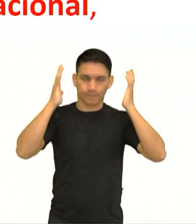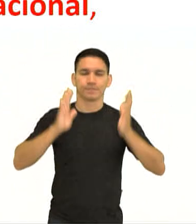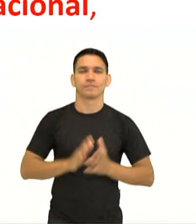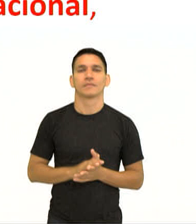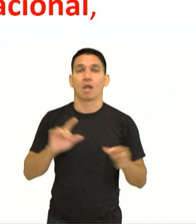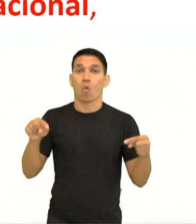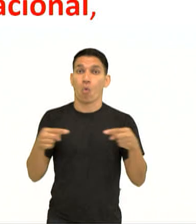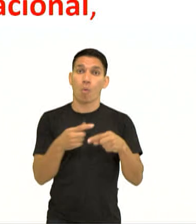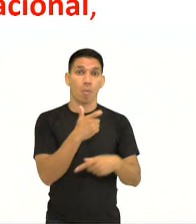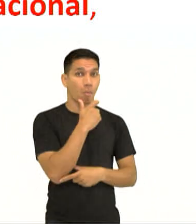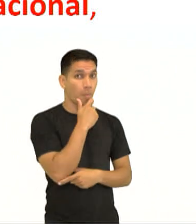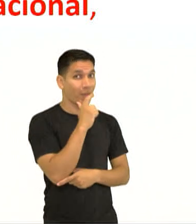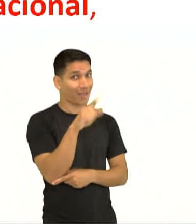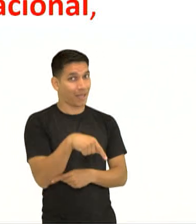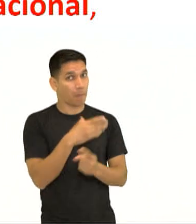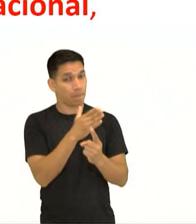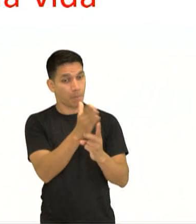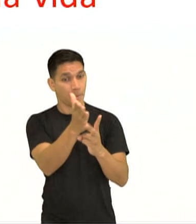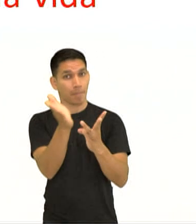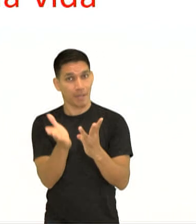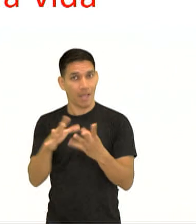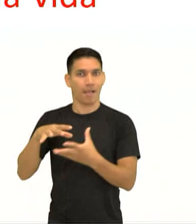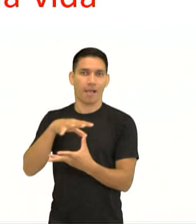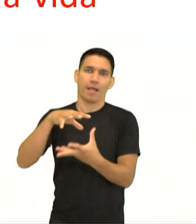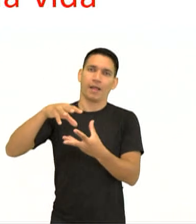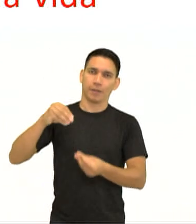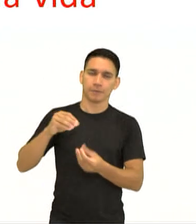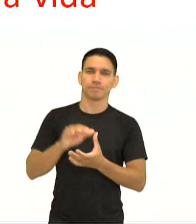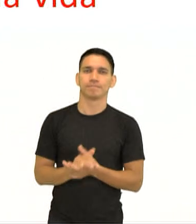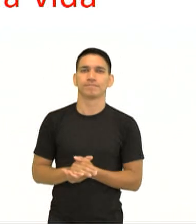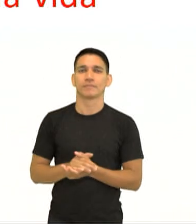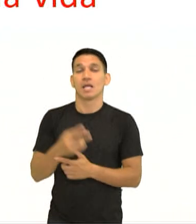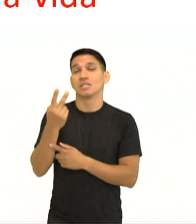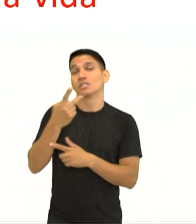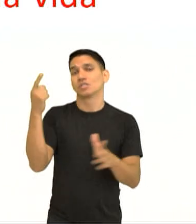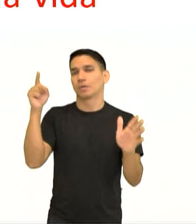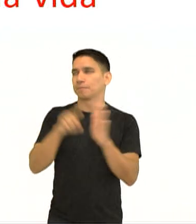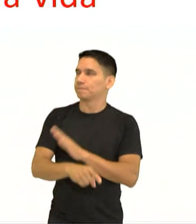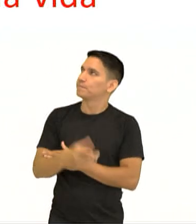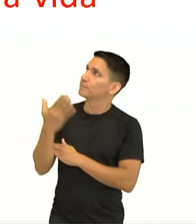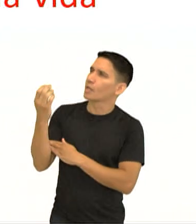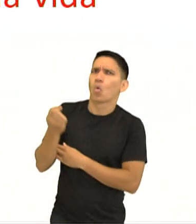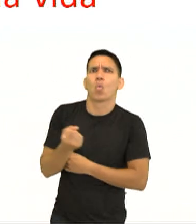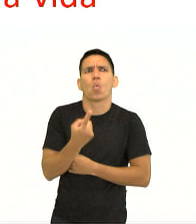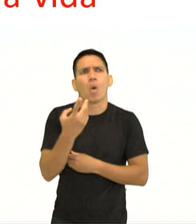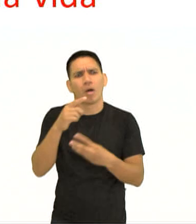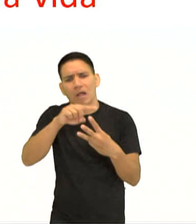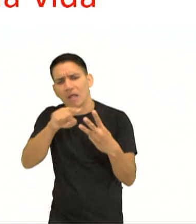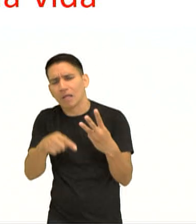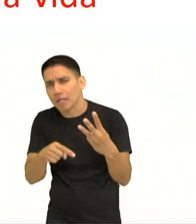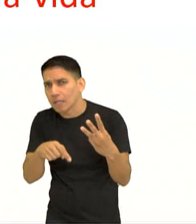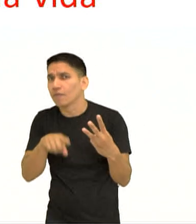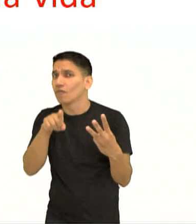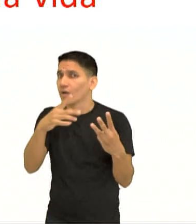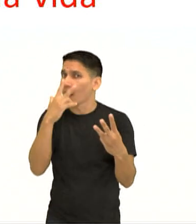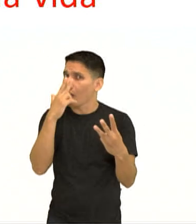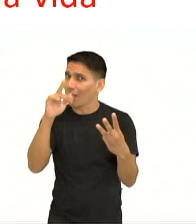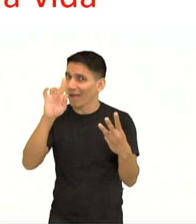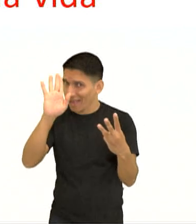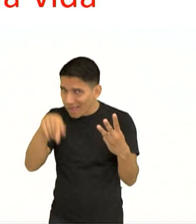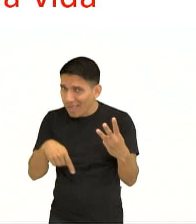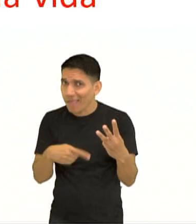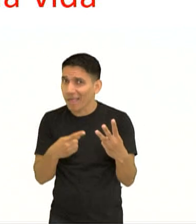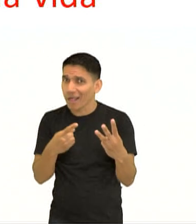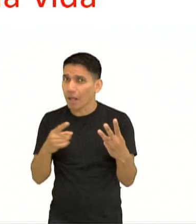essa aí é a tripartição da alma. Segunda questão, qual dessas 3 partes você acha que é predominante